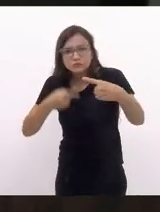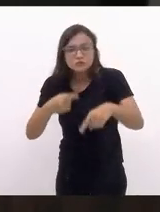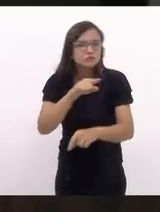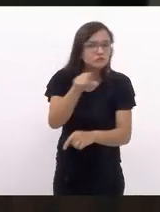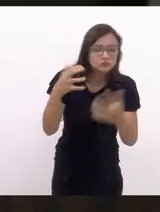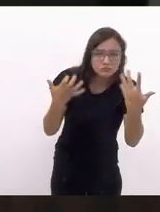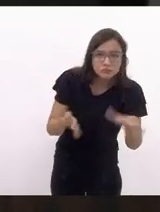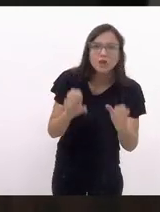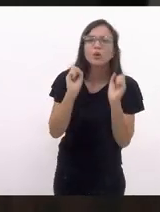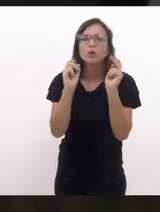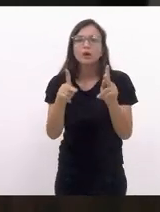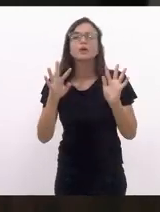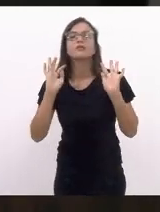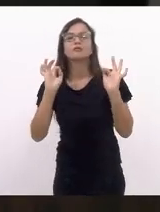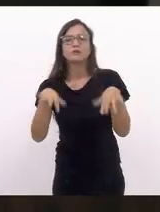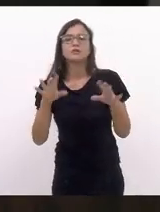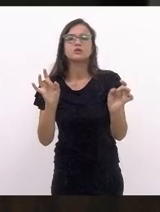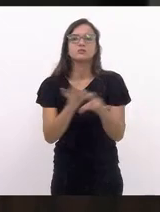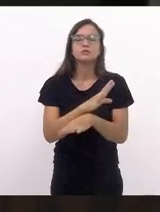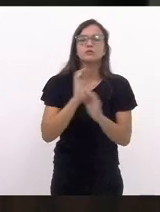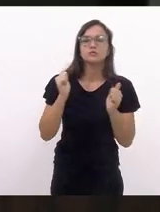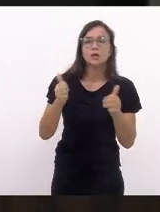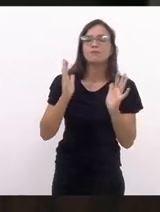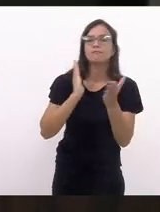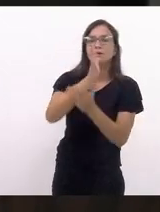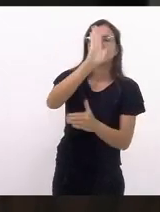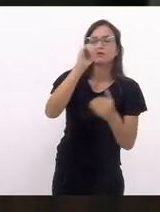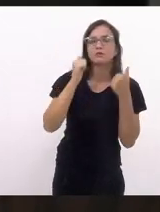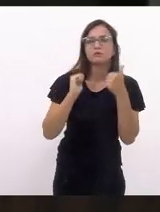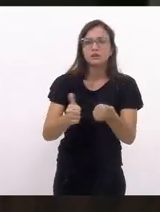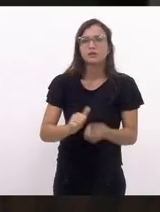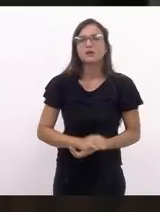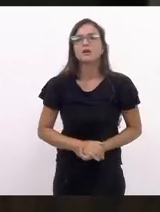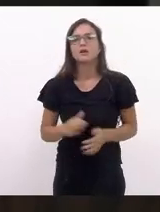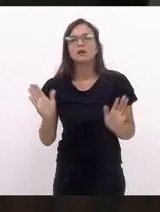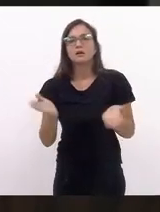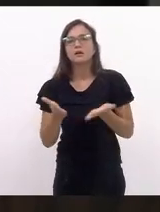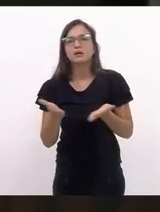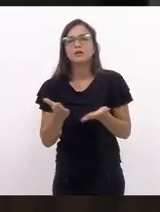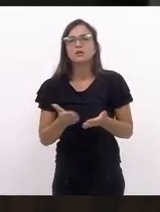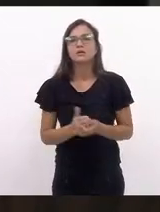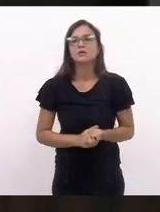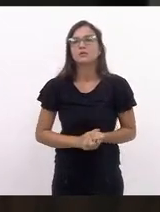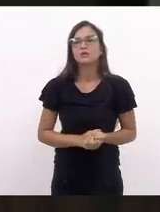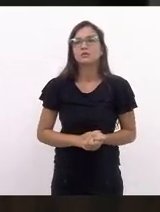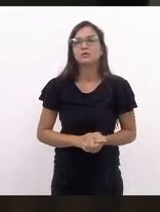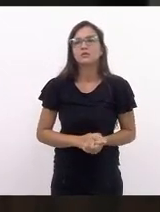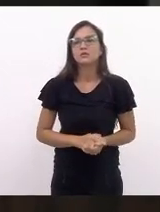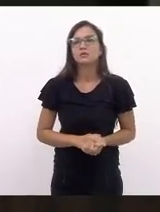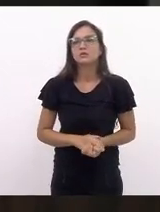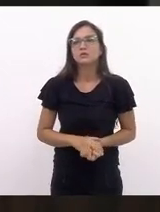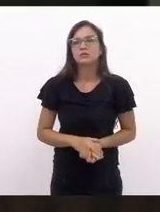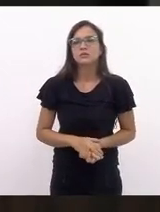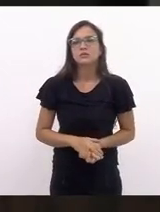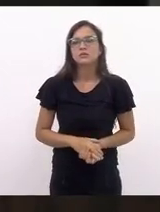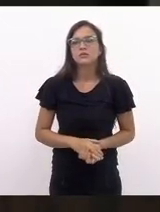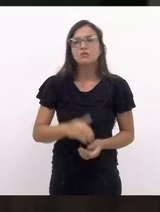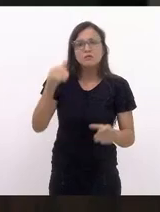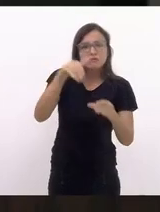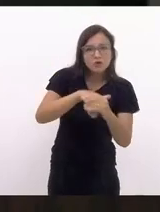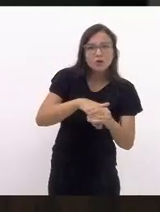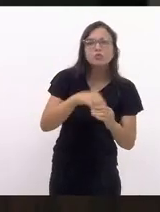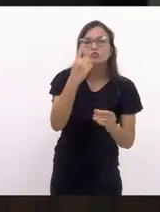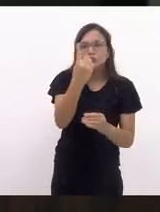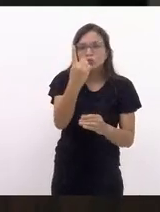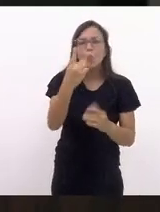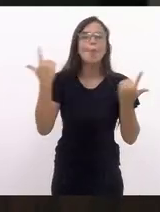admissão em votação senhores que a própria descrição aprovado vai à promulgação com volta a abstenção